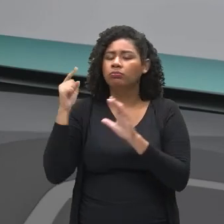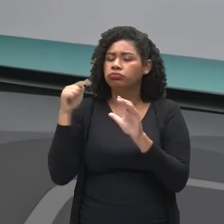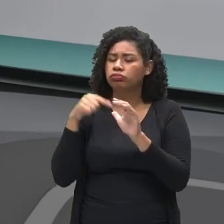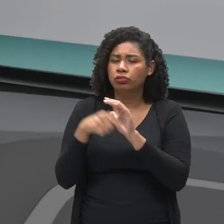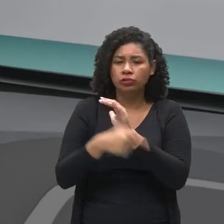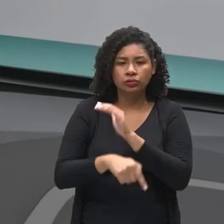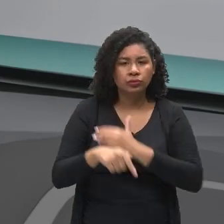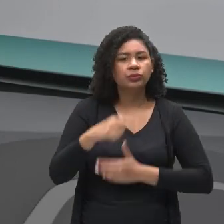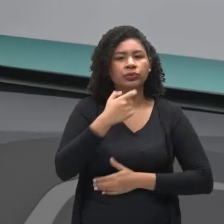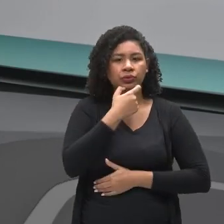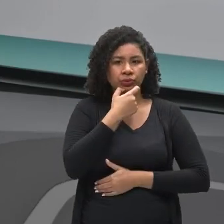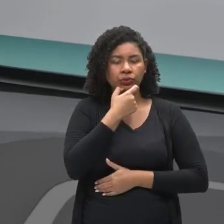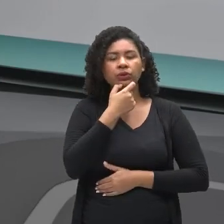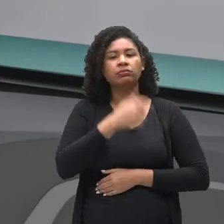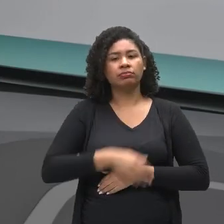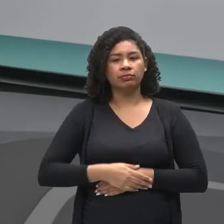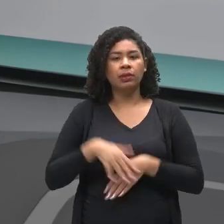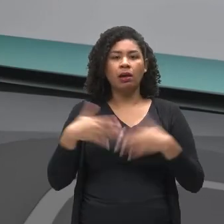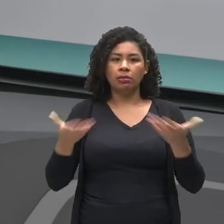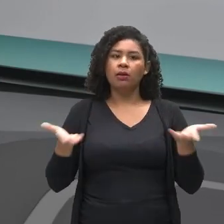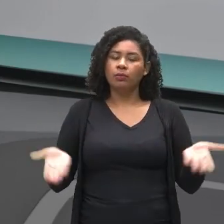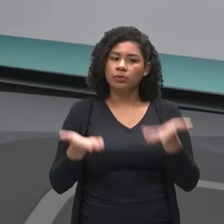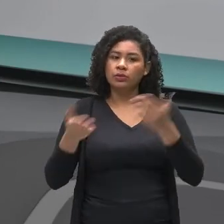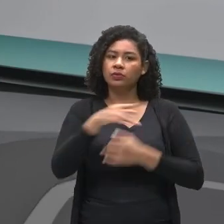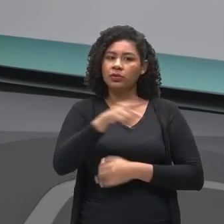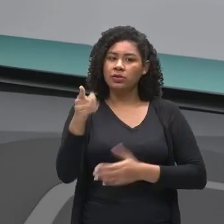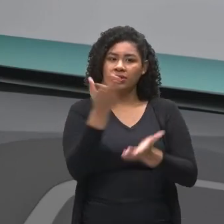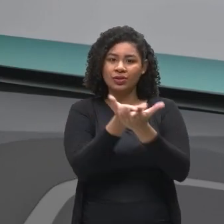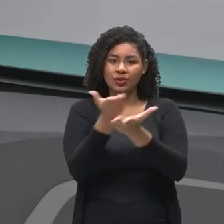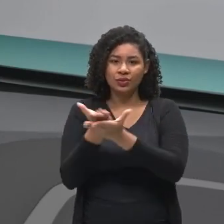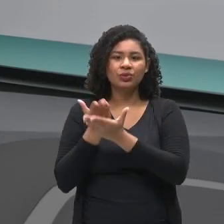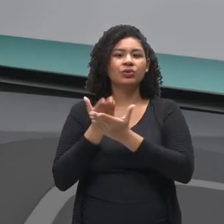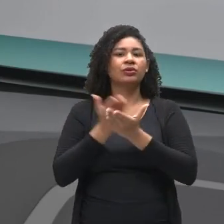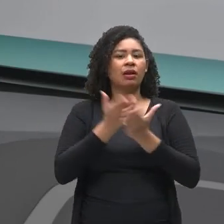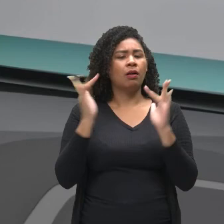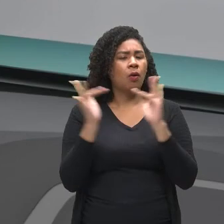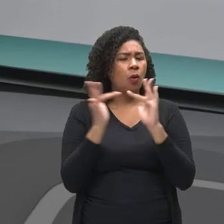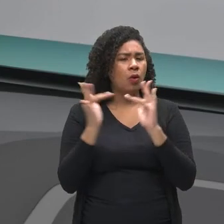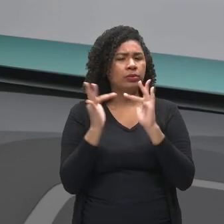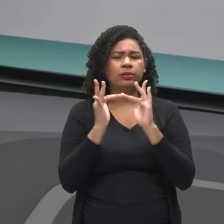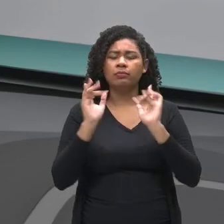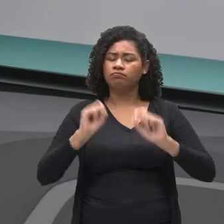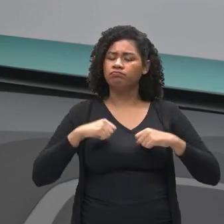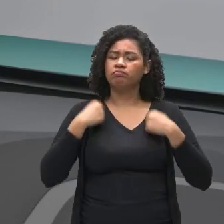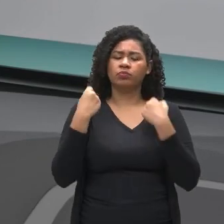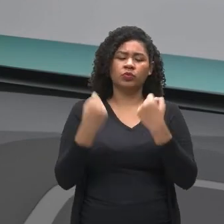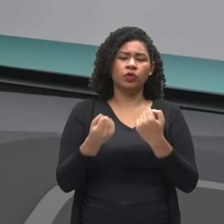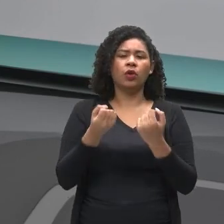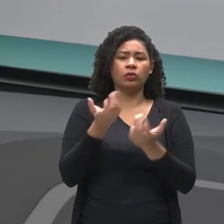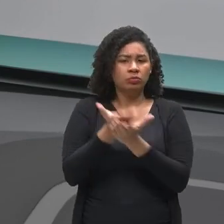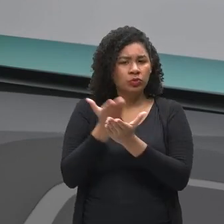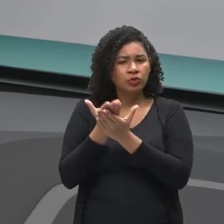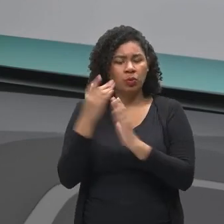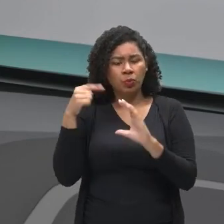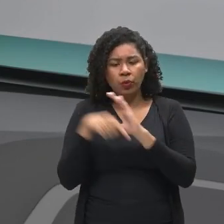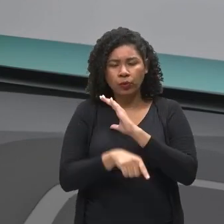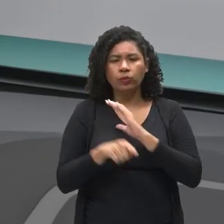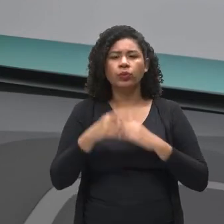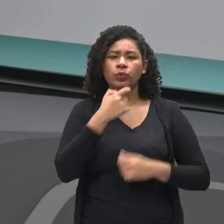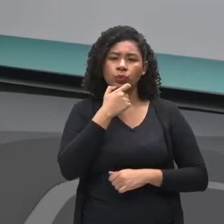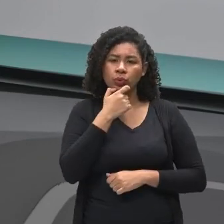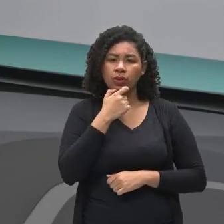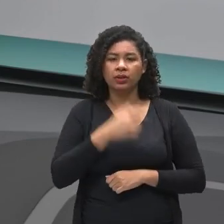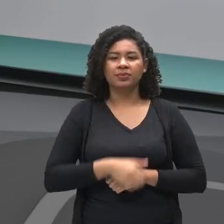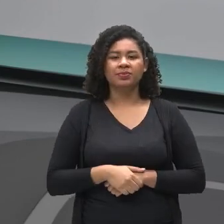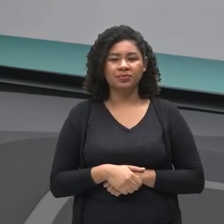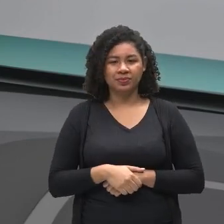né? Então estudem bastante, tenham muito contato da maneira que vocês puderem com a língua inglesa, que vocês só têm a